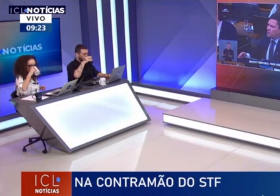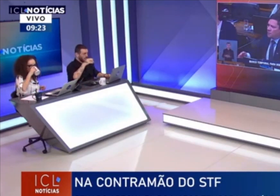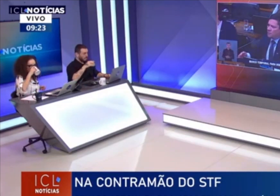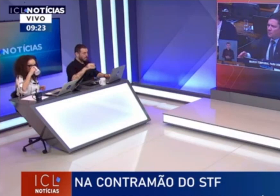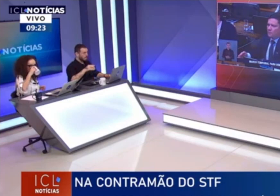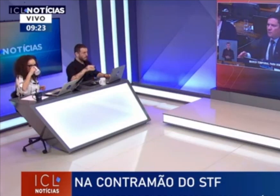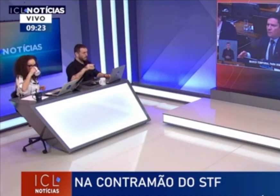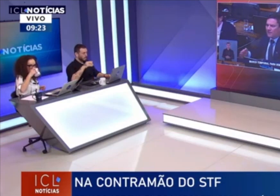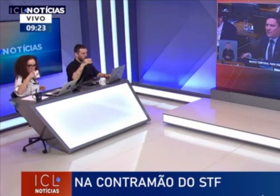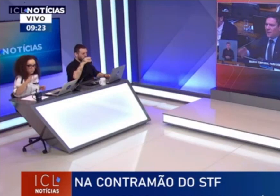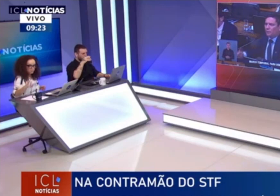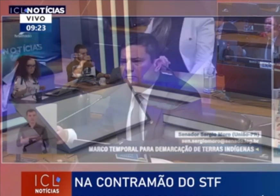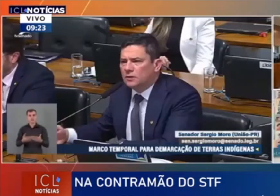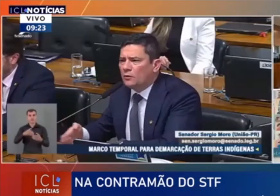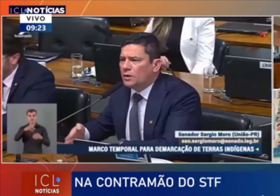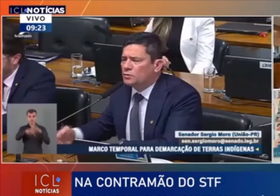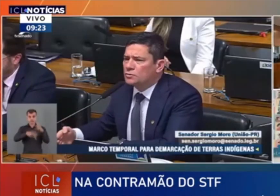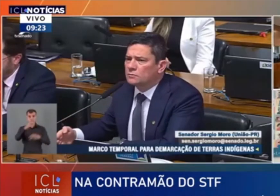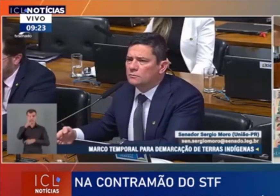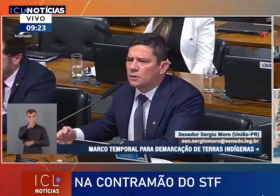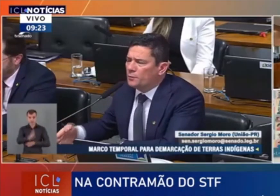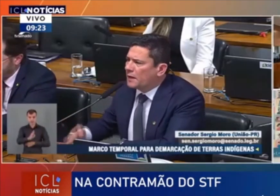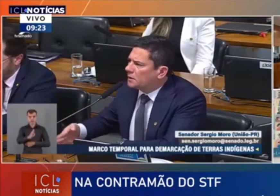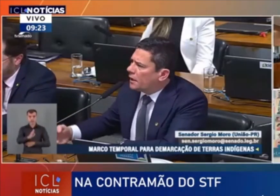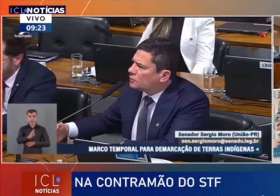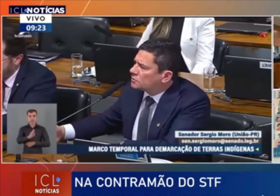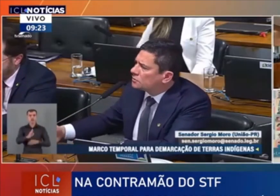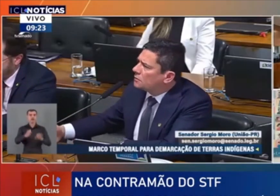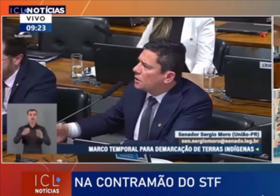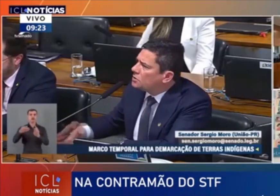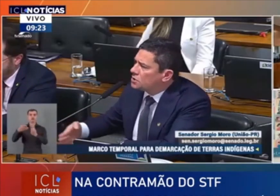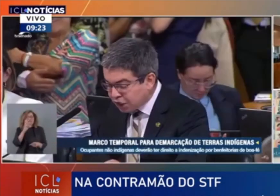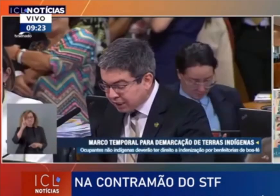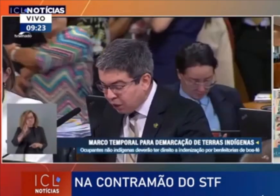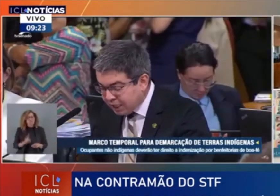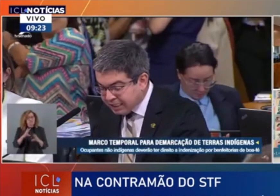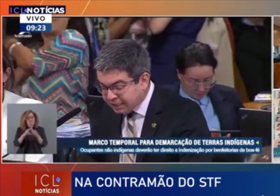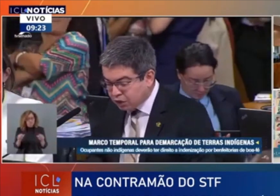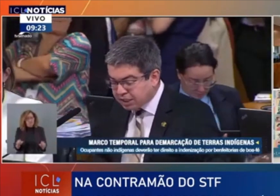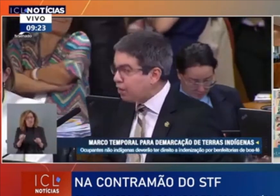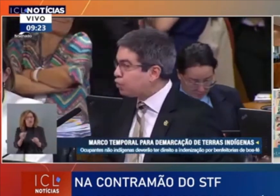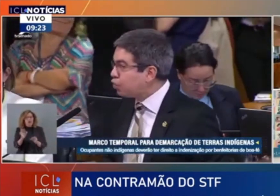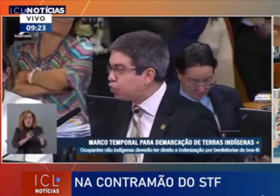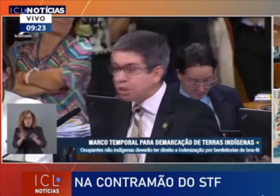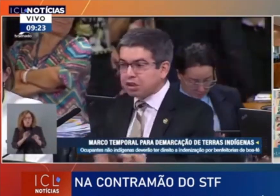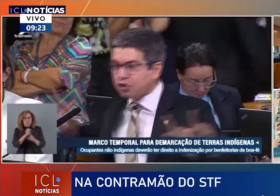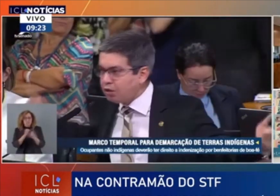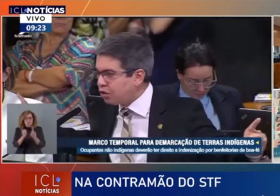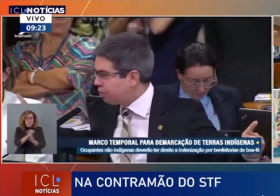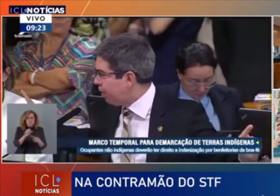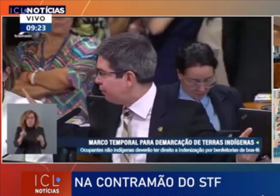ponto que a Cristina falou, esse é o conflito estrutural do Brasil, é o que define a história, a divisão da